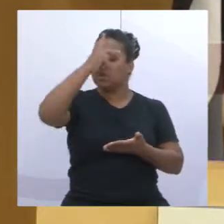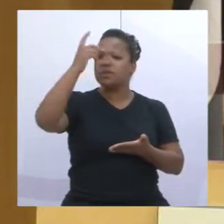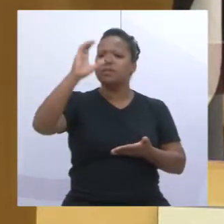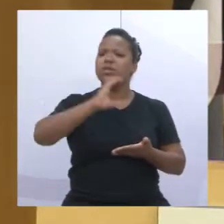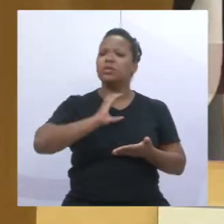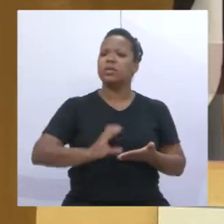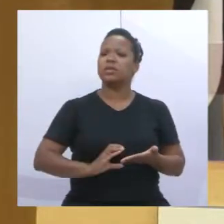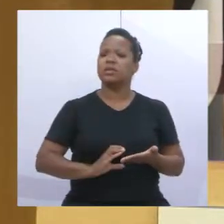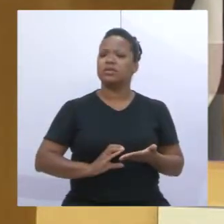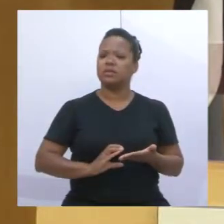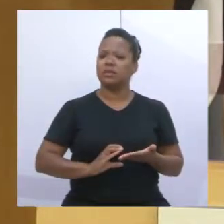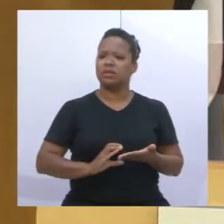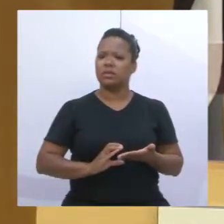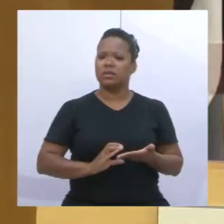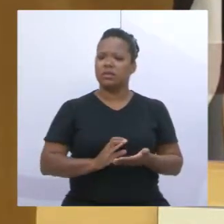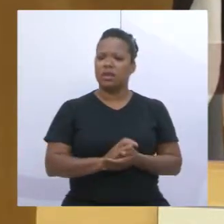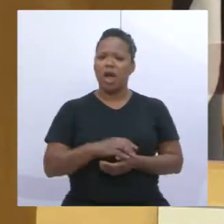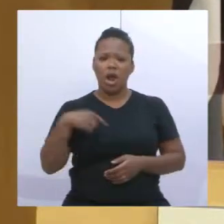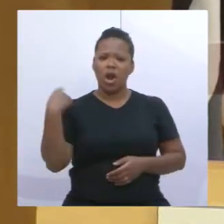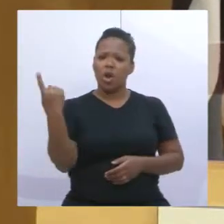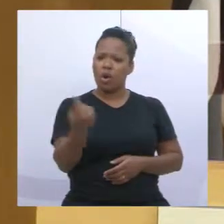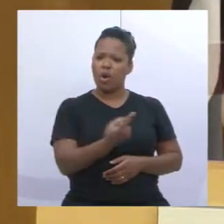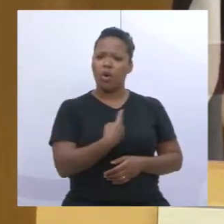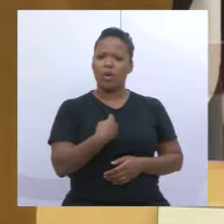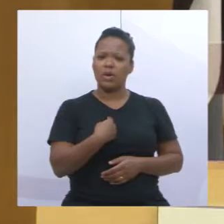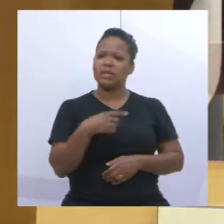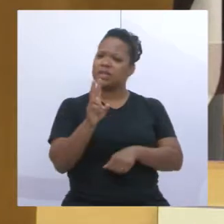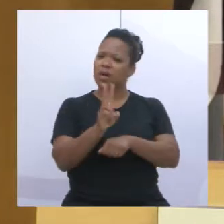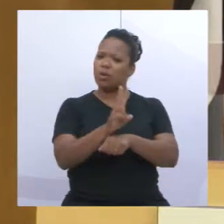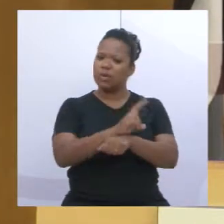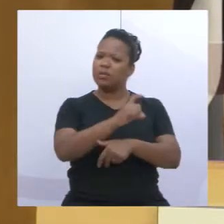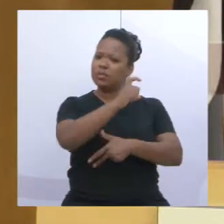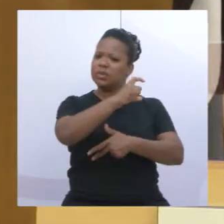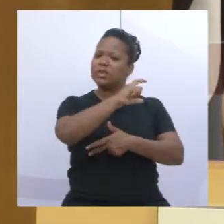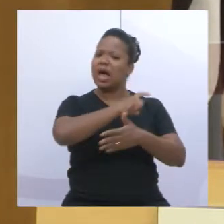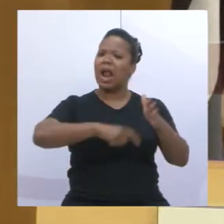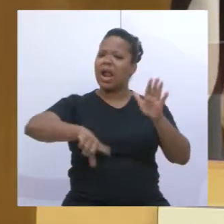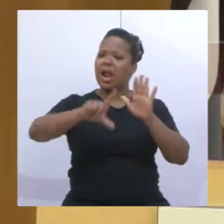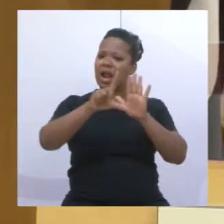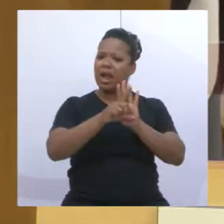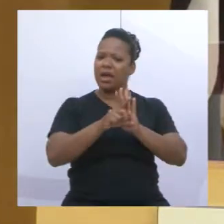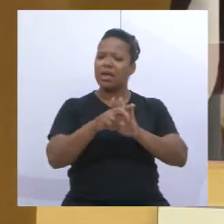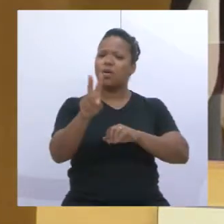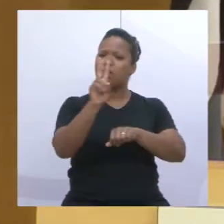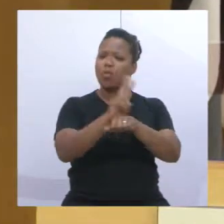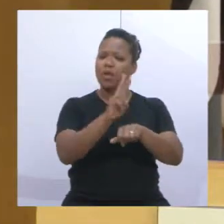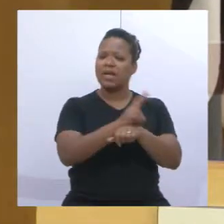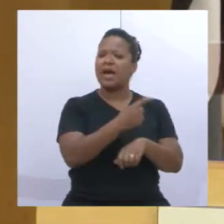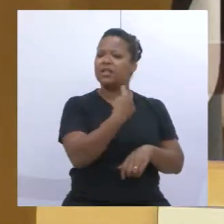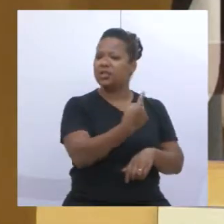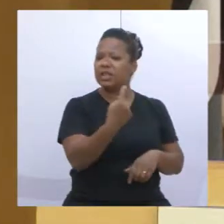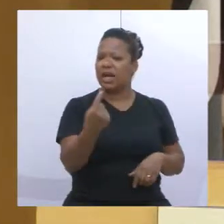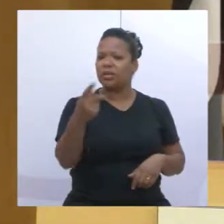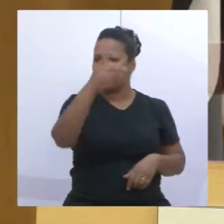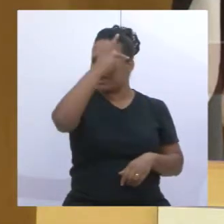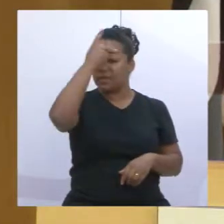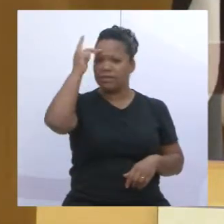Será que não é esse o nosso papel enquanto legisladores? Defender cada um desses